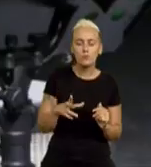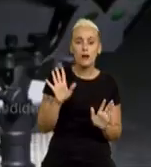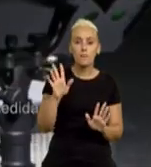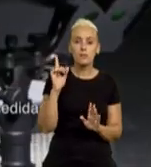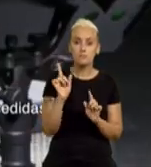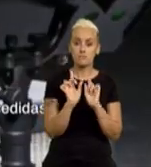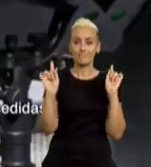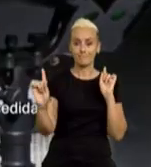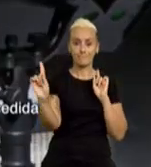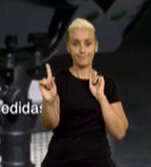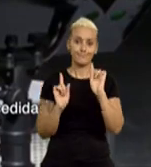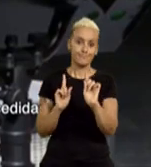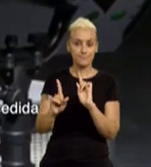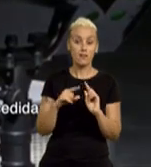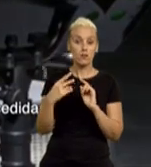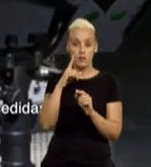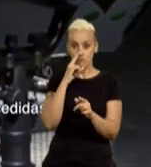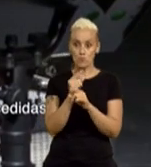de facto duas figuras